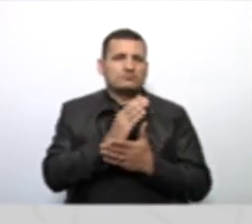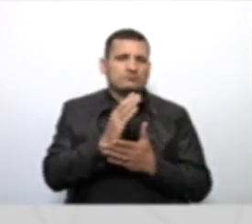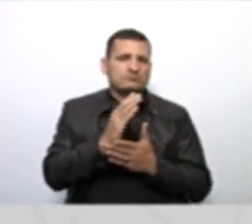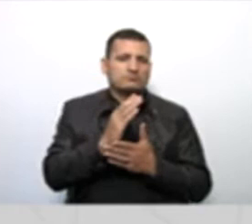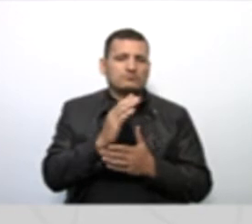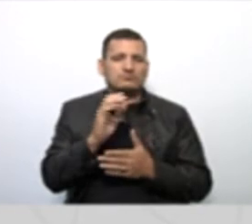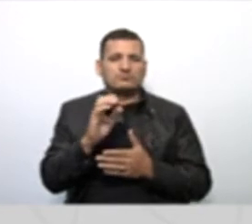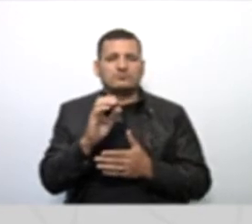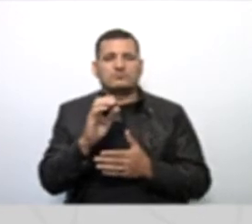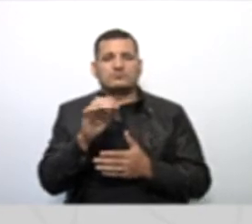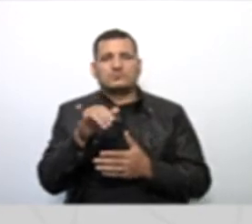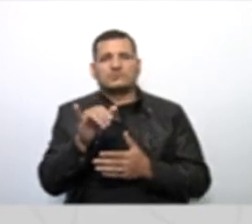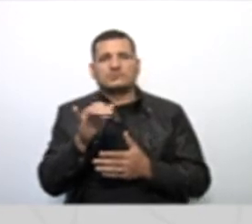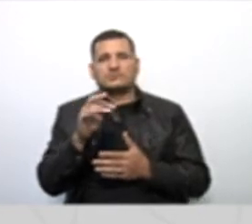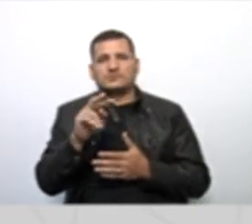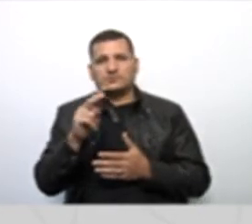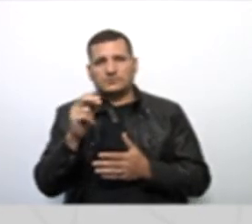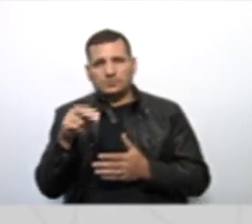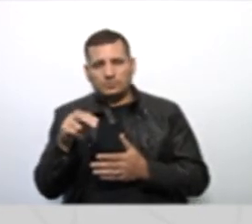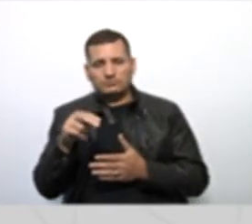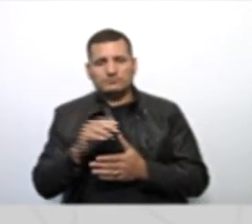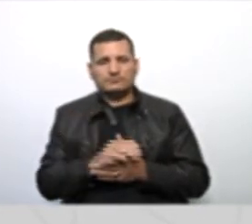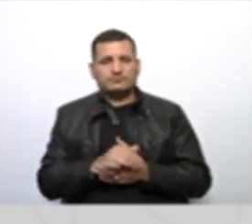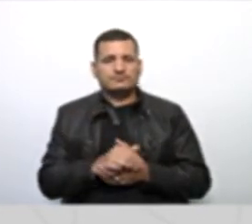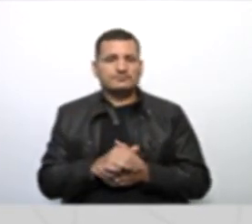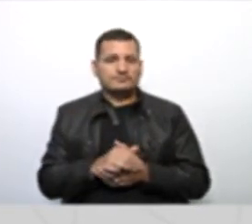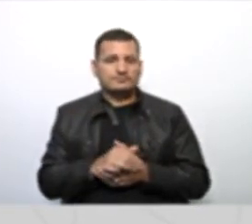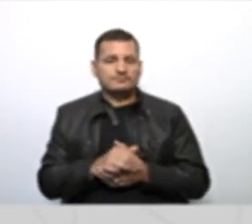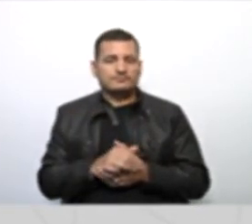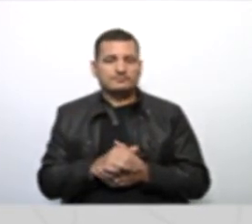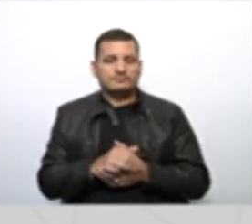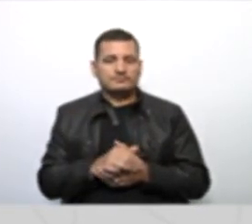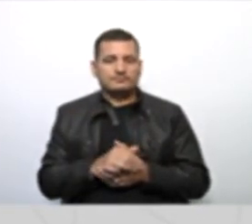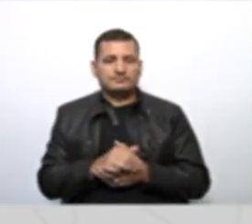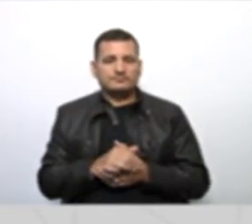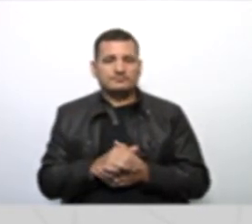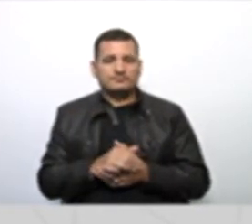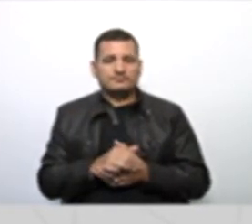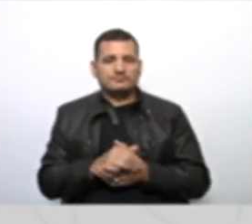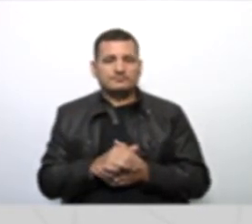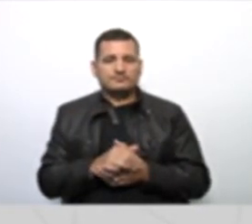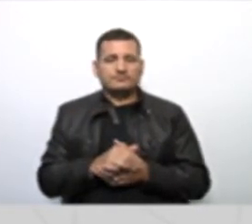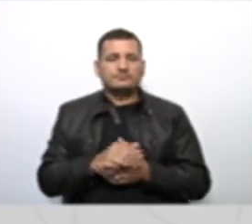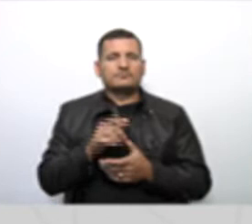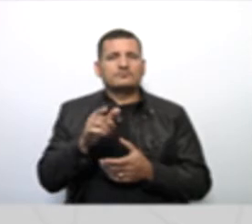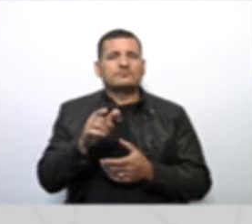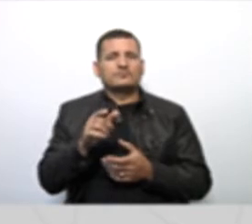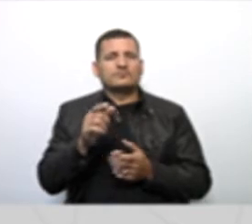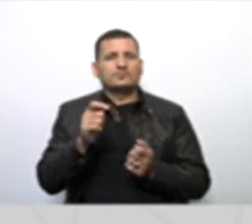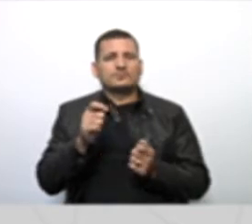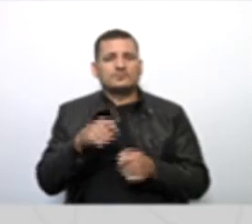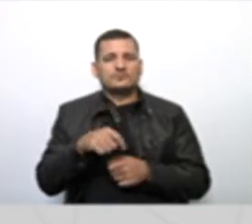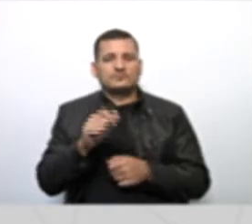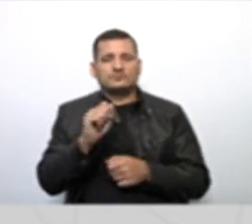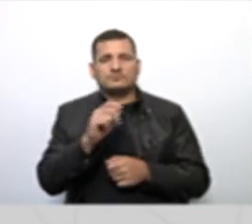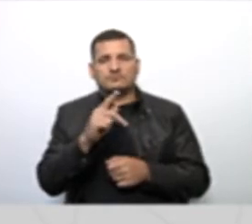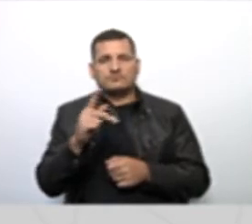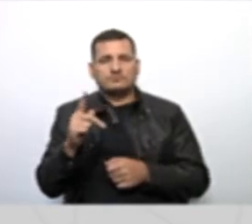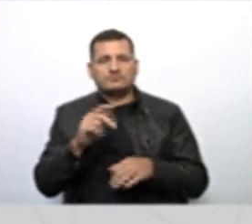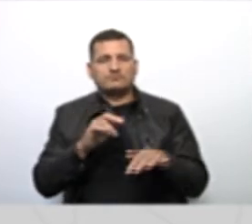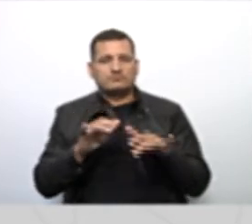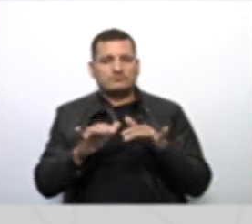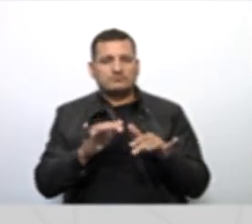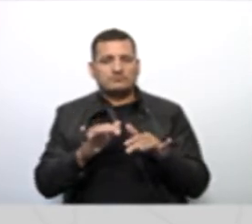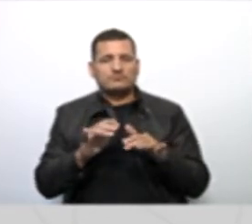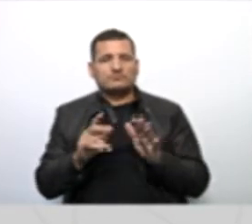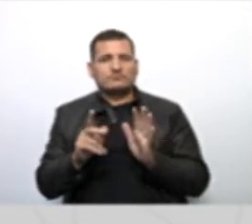Citron. Ó, tá vendo? Alguns trechos em Citron. O framework permite o desenvolvimento de aplicativos para o